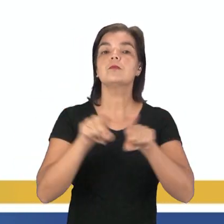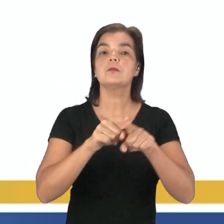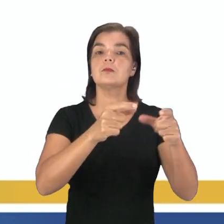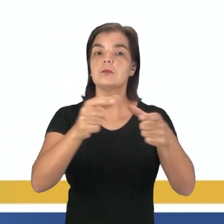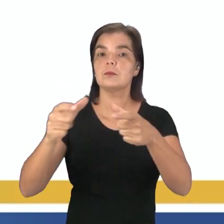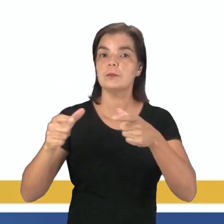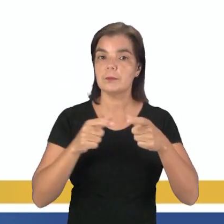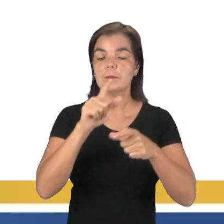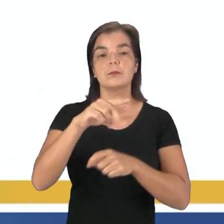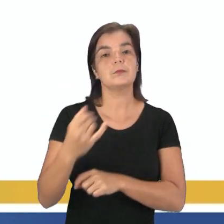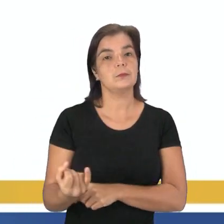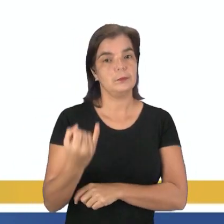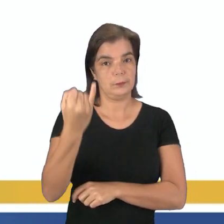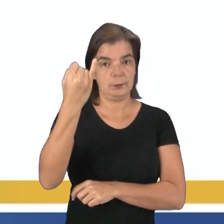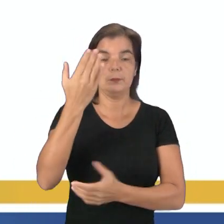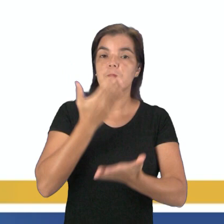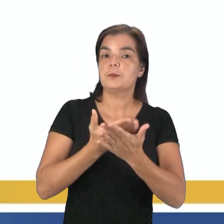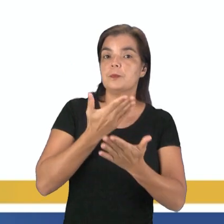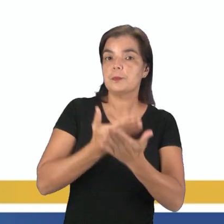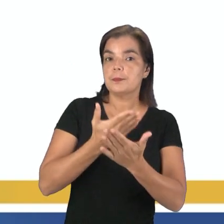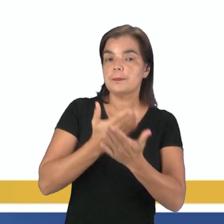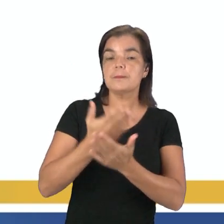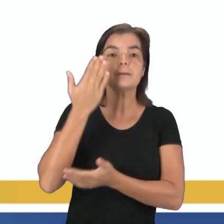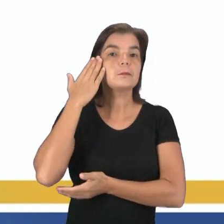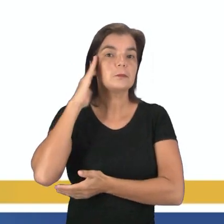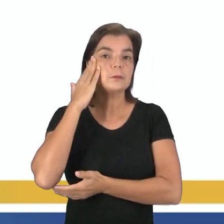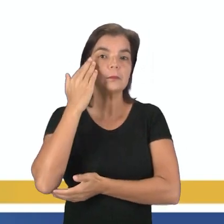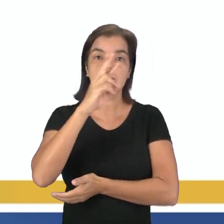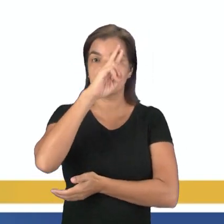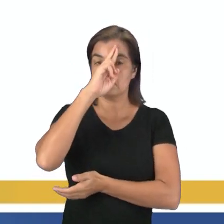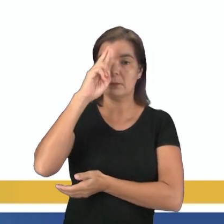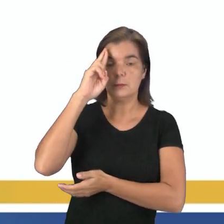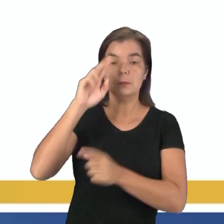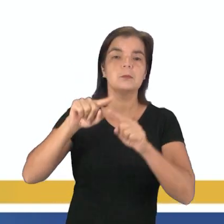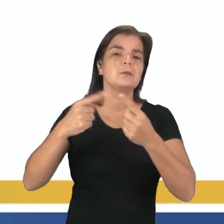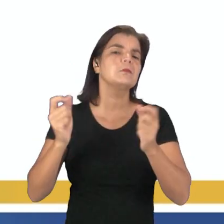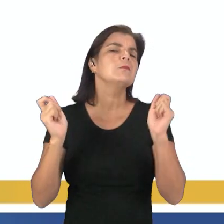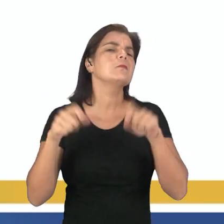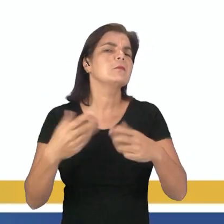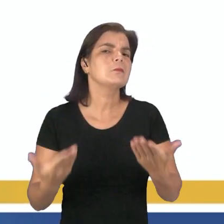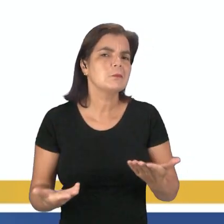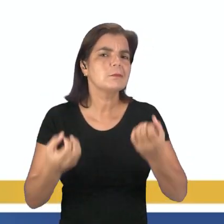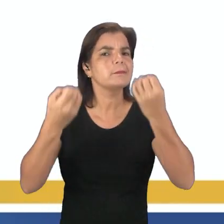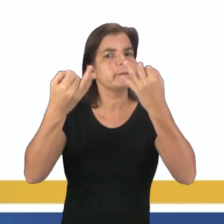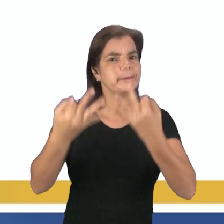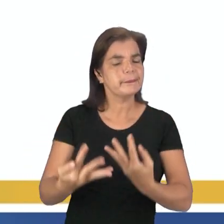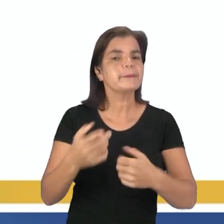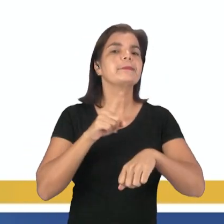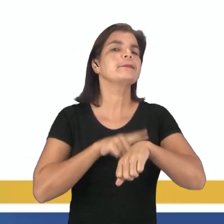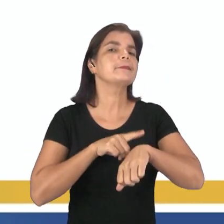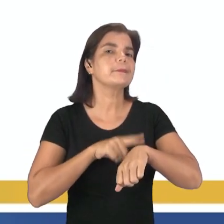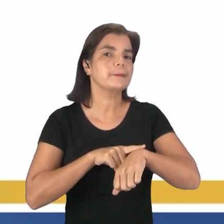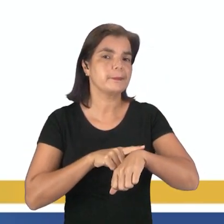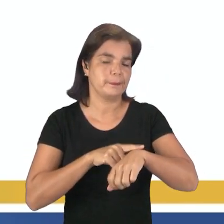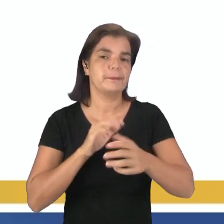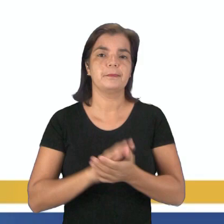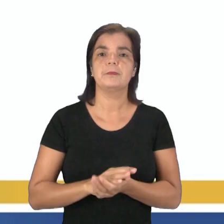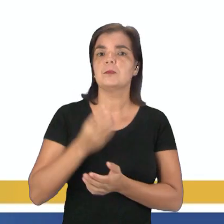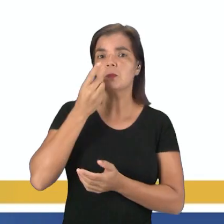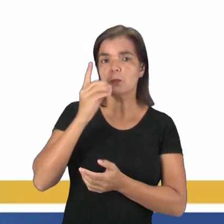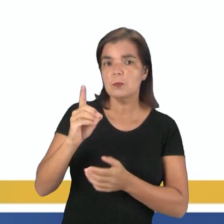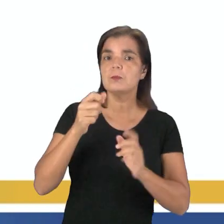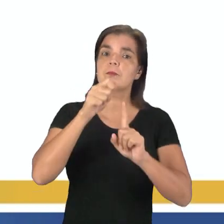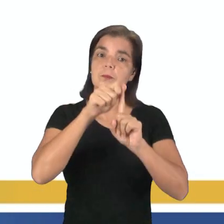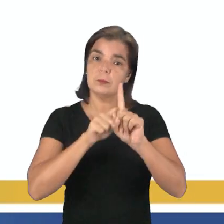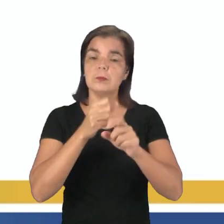O tempo é fundamental para o estudo e a compreensão da história. Mas o que podemos definir como tempo? Uma sucessão de